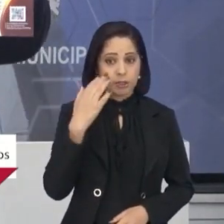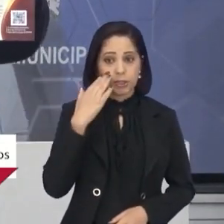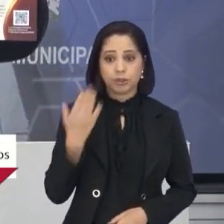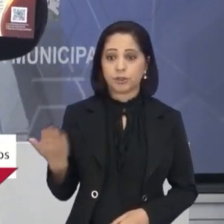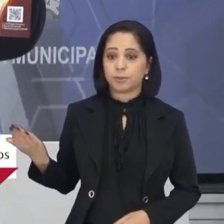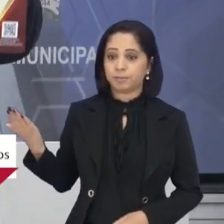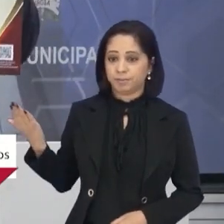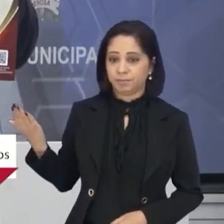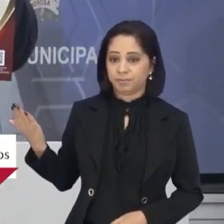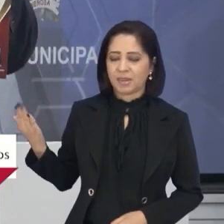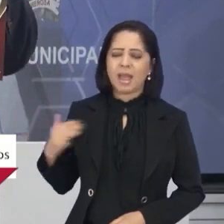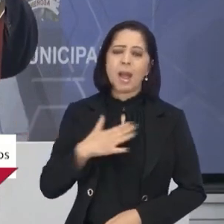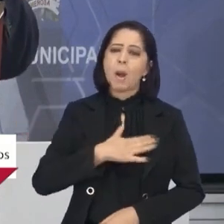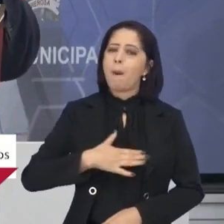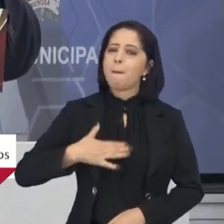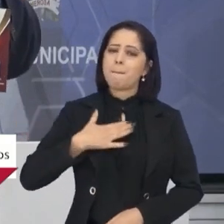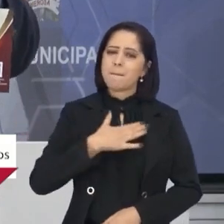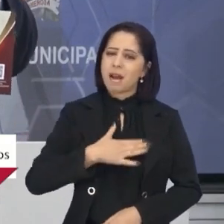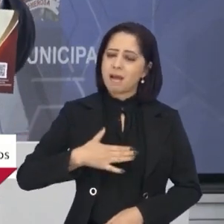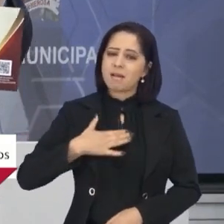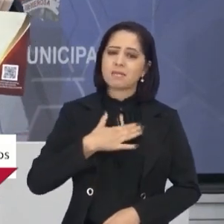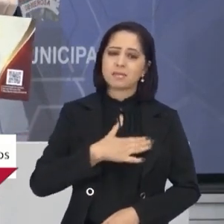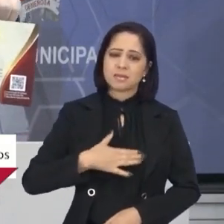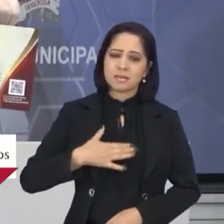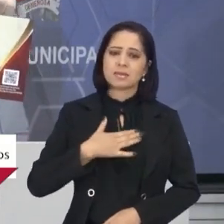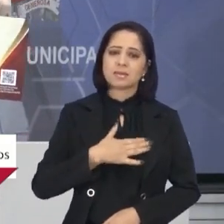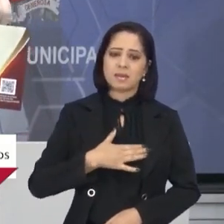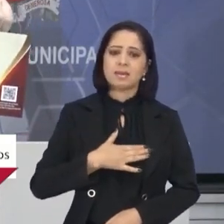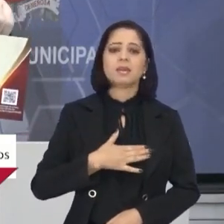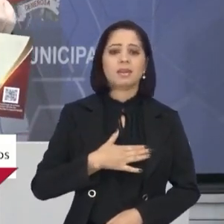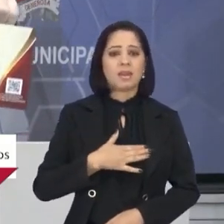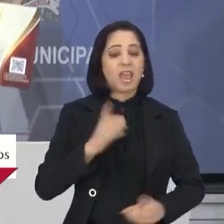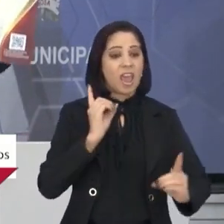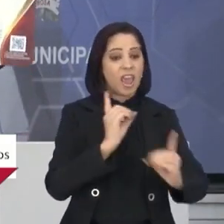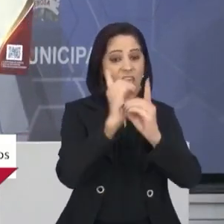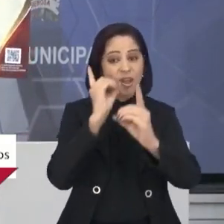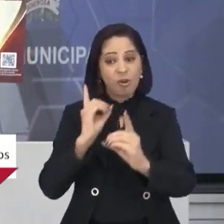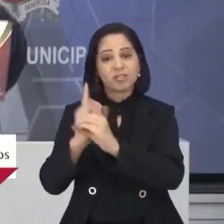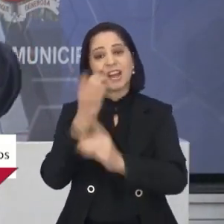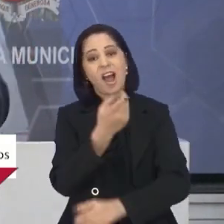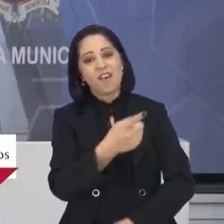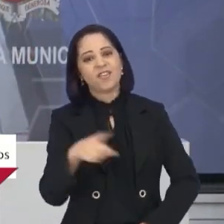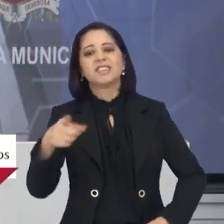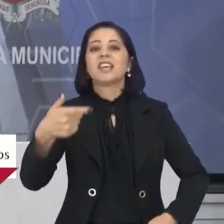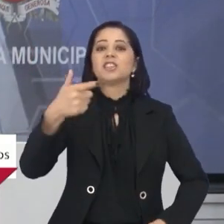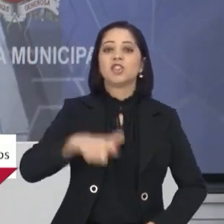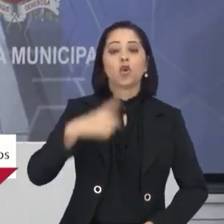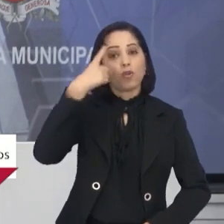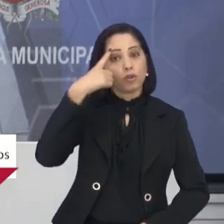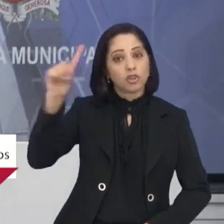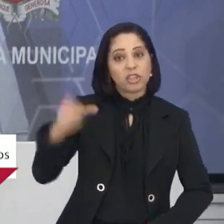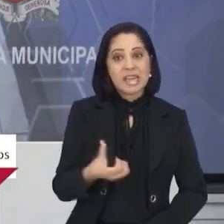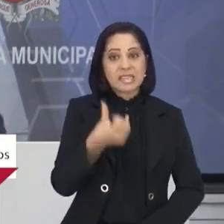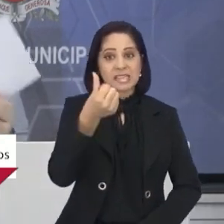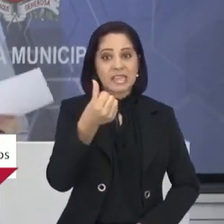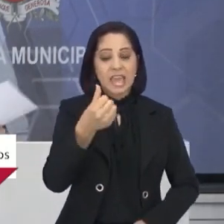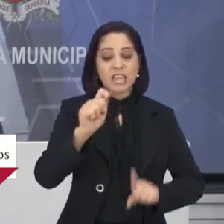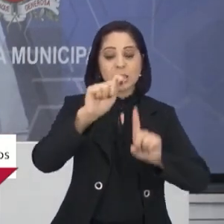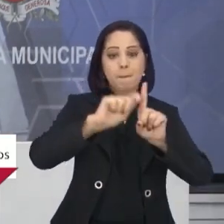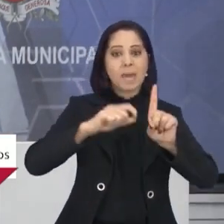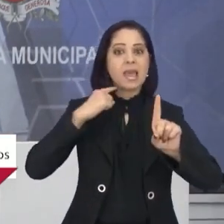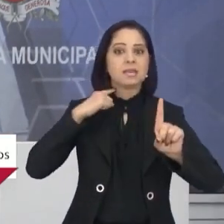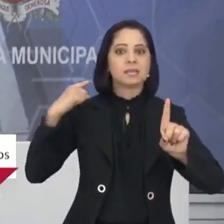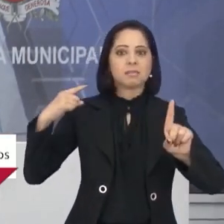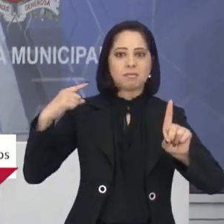convite e será um prazer repito eh não é presidente reencontrá-los e reencontrá-los no dia 6 de maio quando o nosso